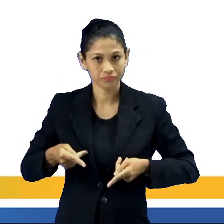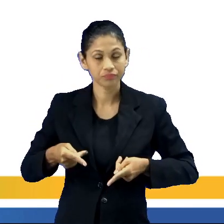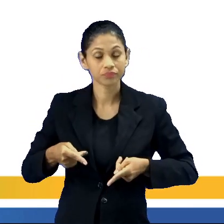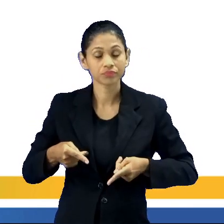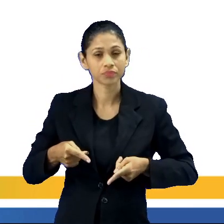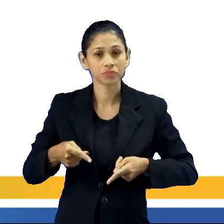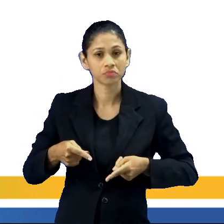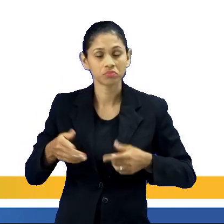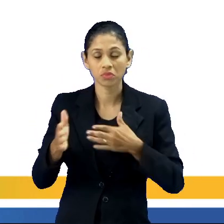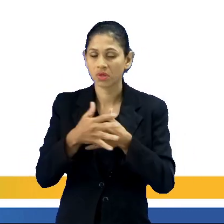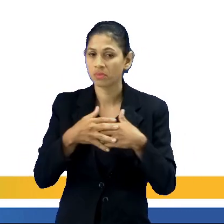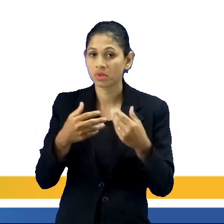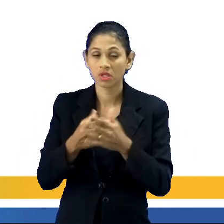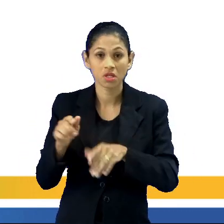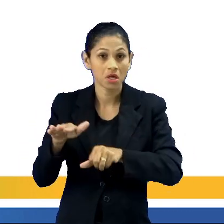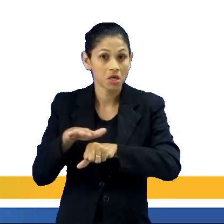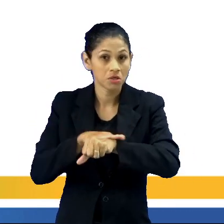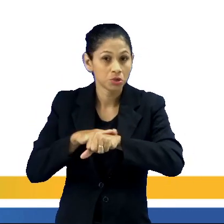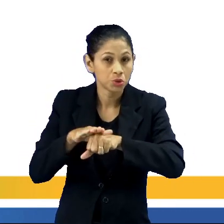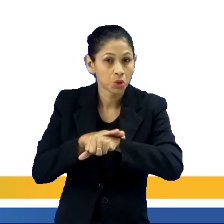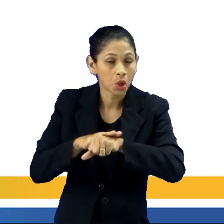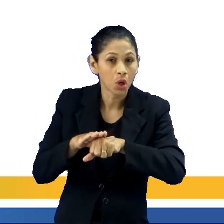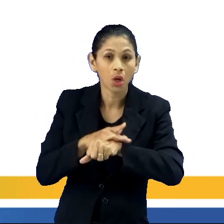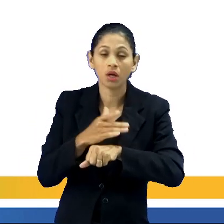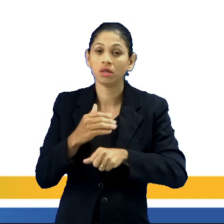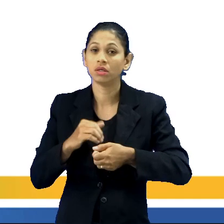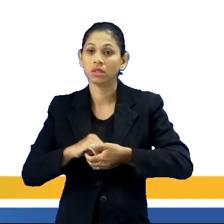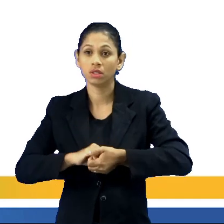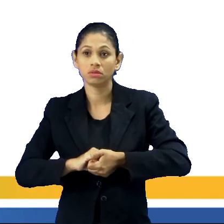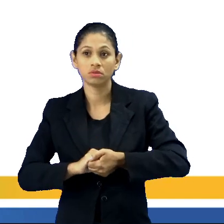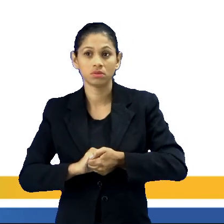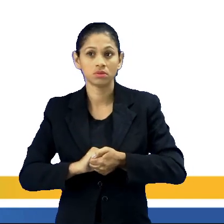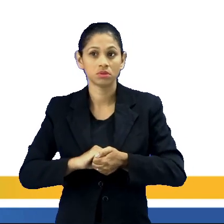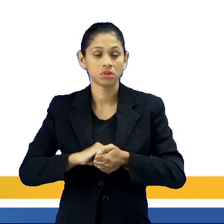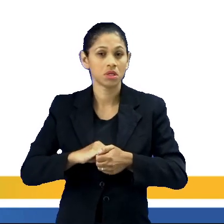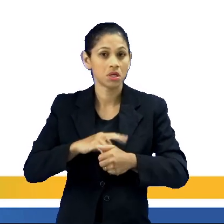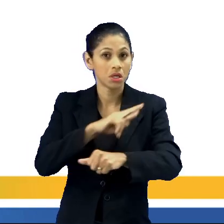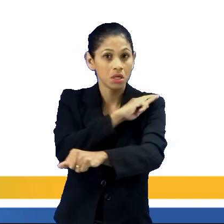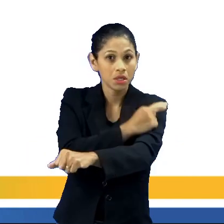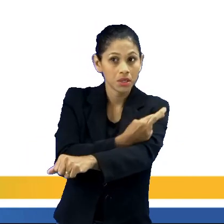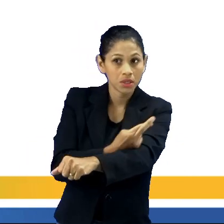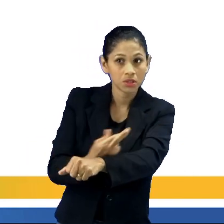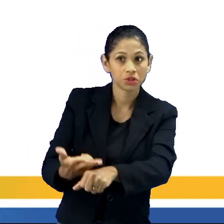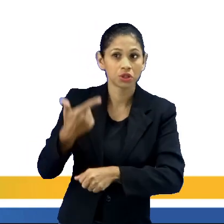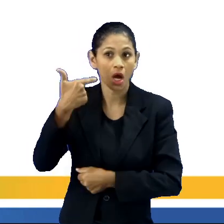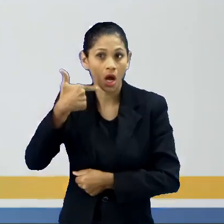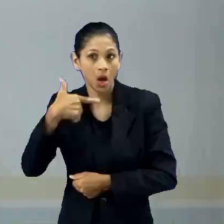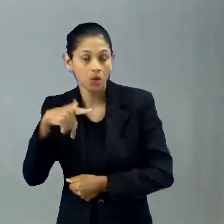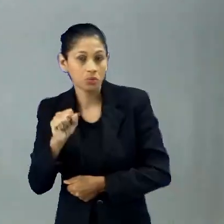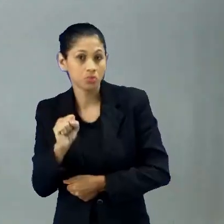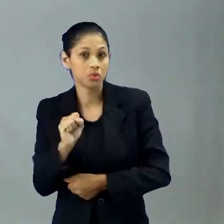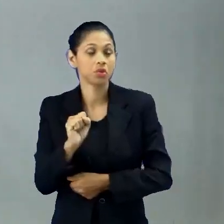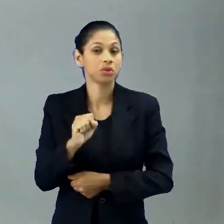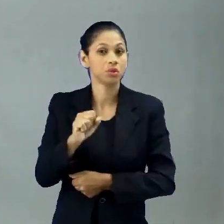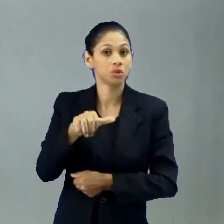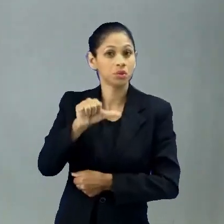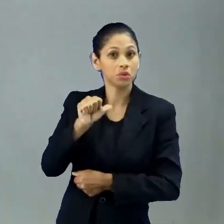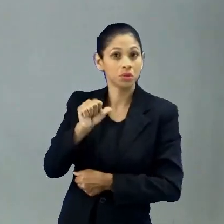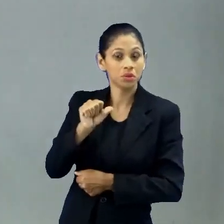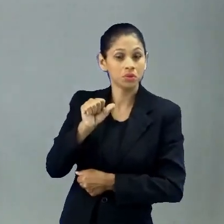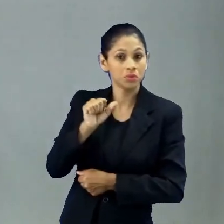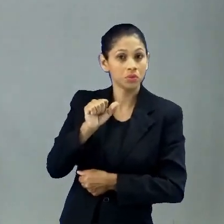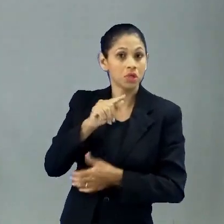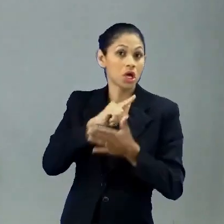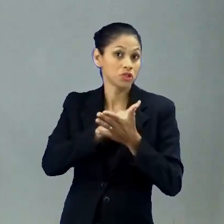raça, cor, sexo, língua, religião ou classe social. Vou retornar a imagem para